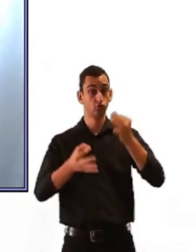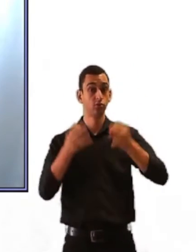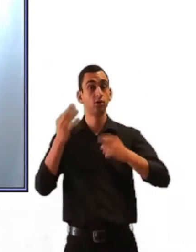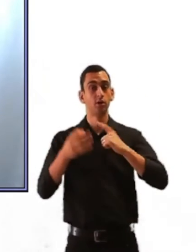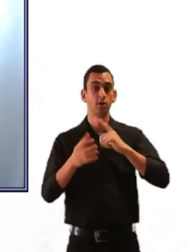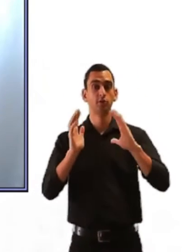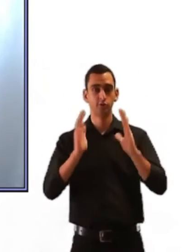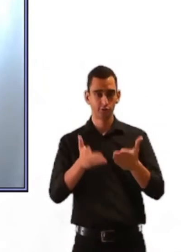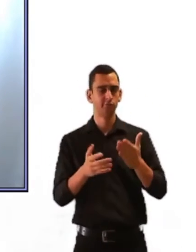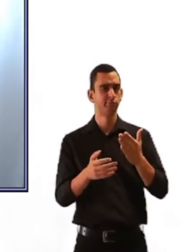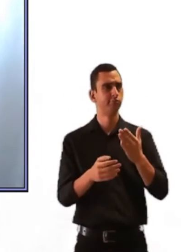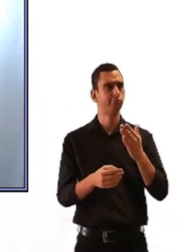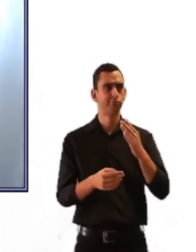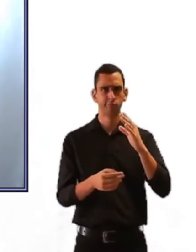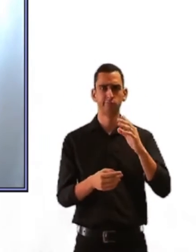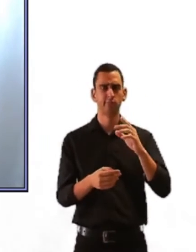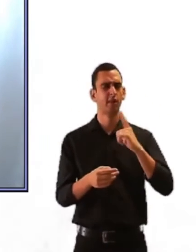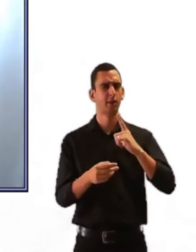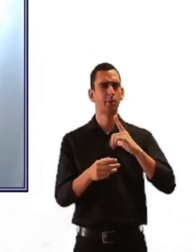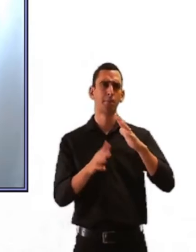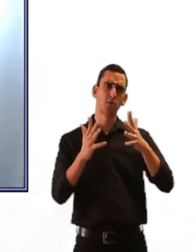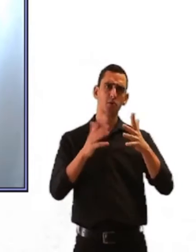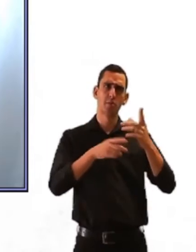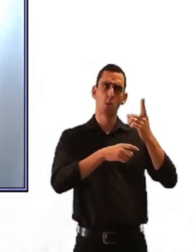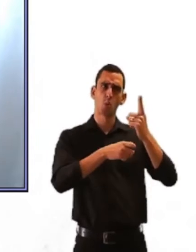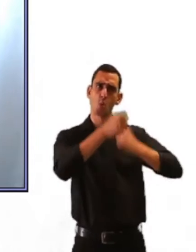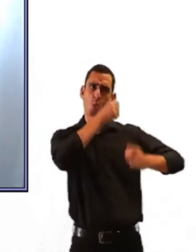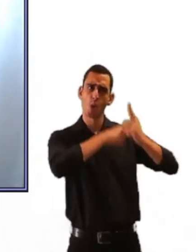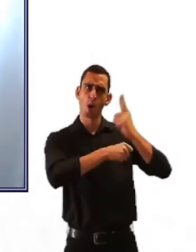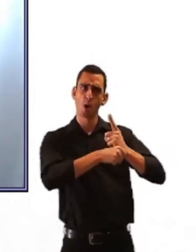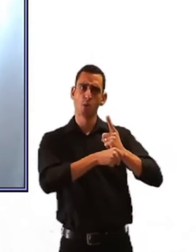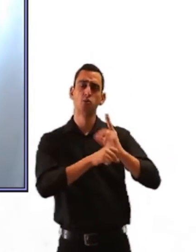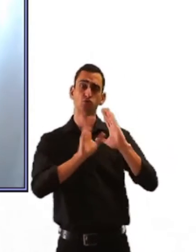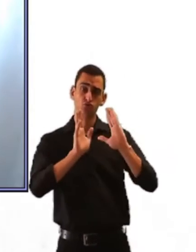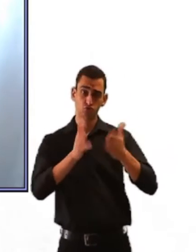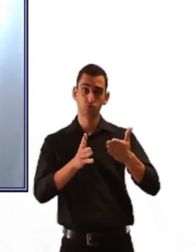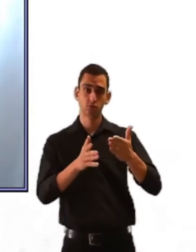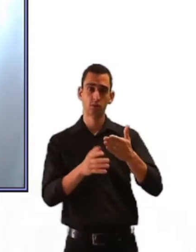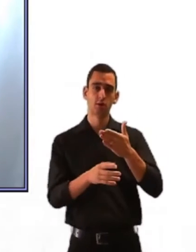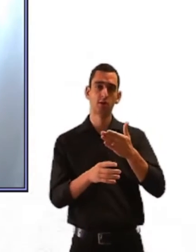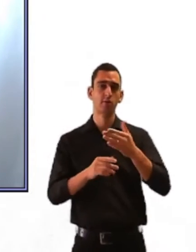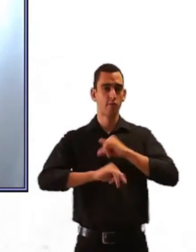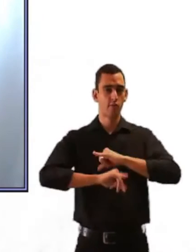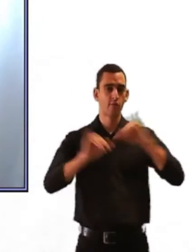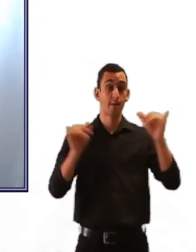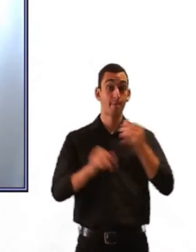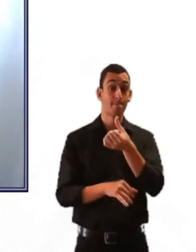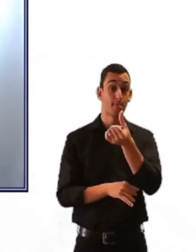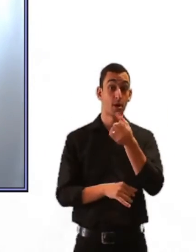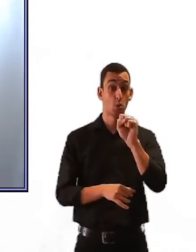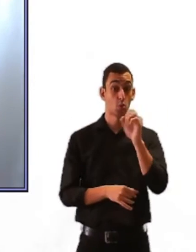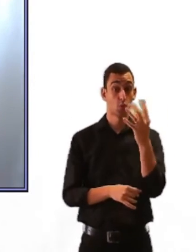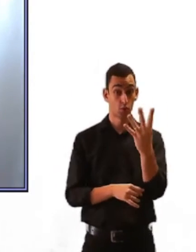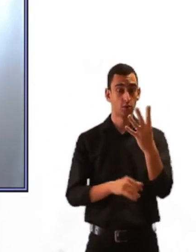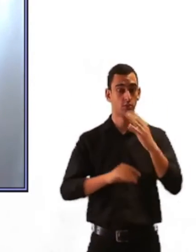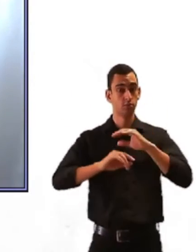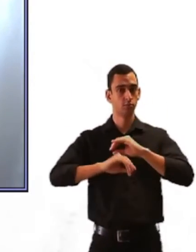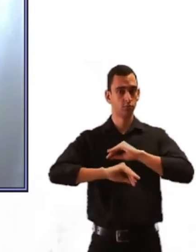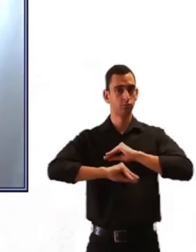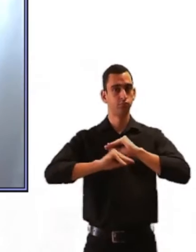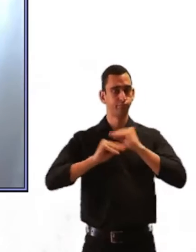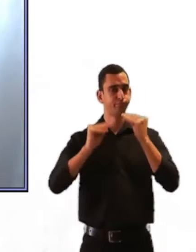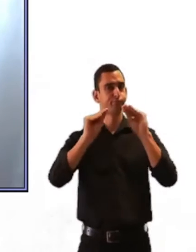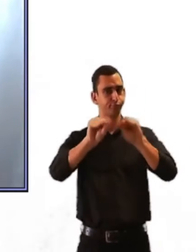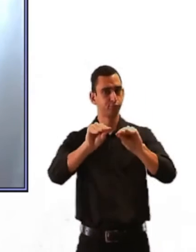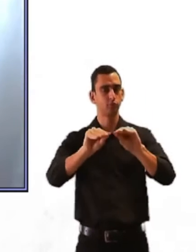como eu disse para vocês, vai completar um ano agora, e que saiu no informativo 684 do STJ, ele foi publicado